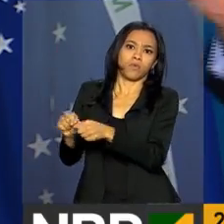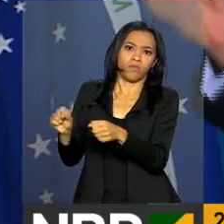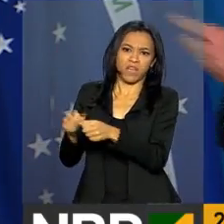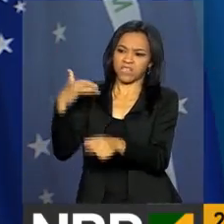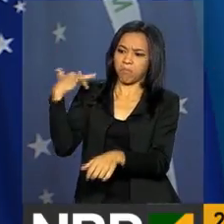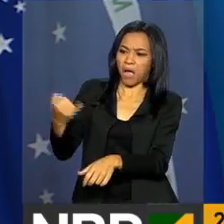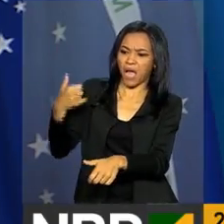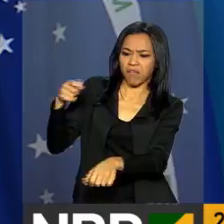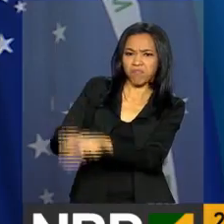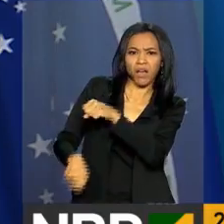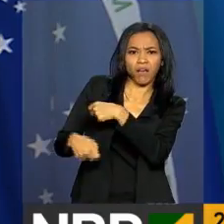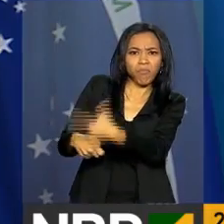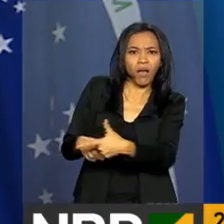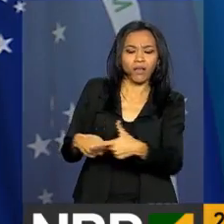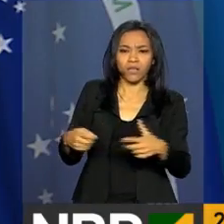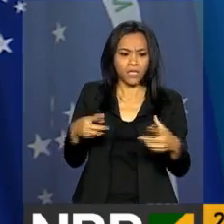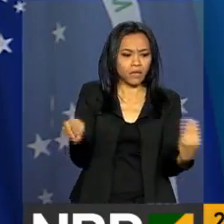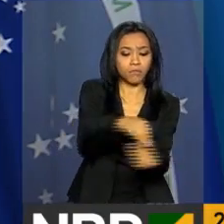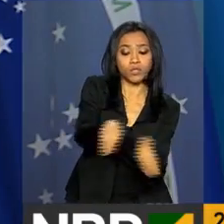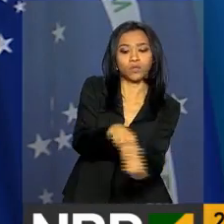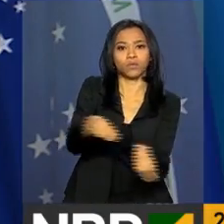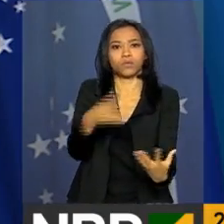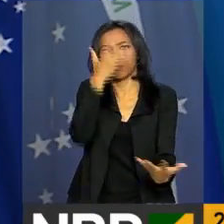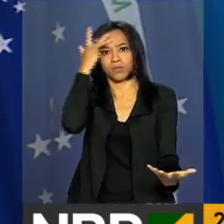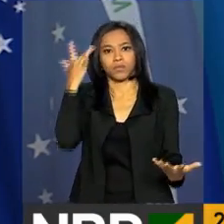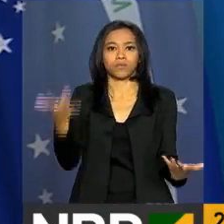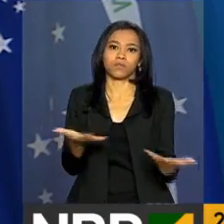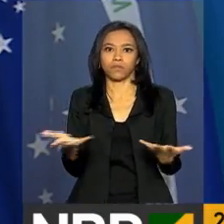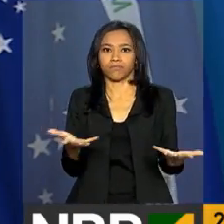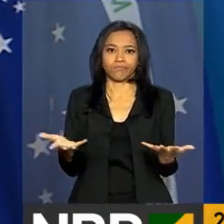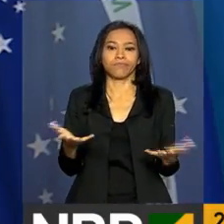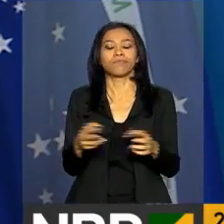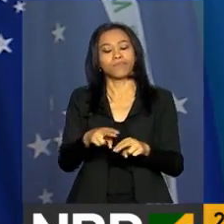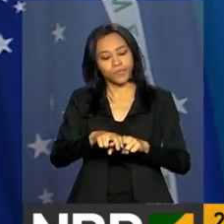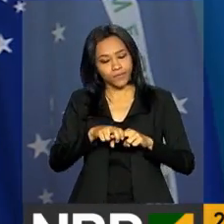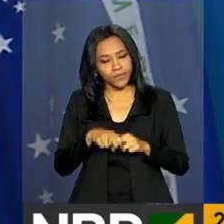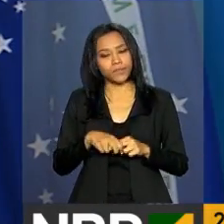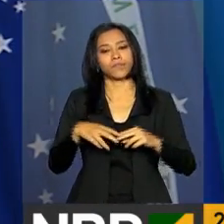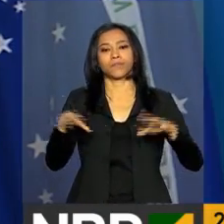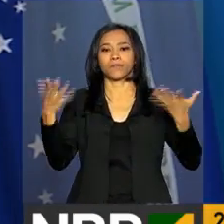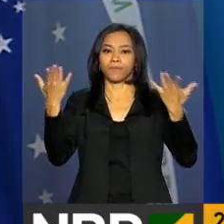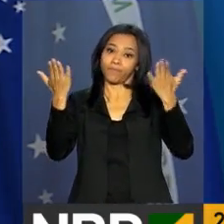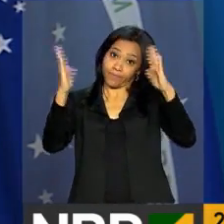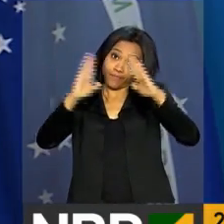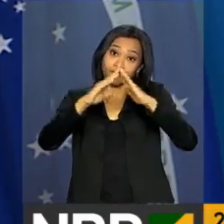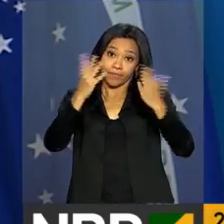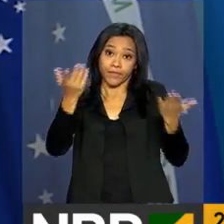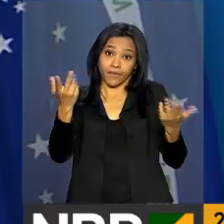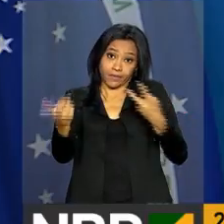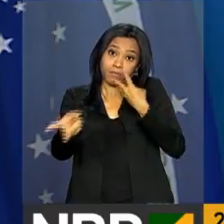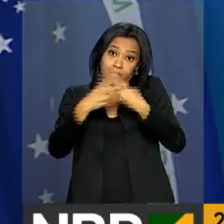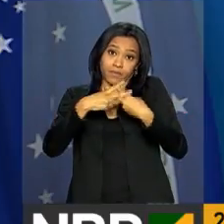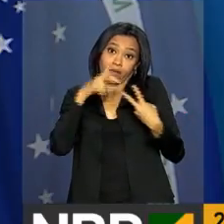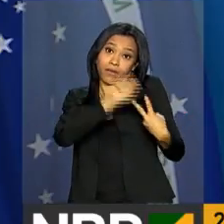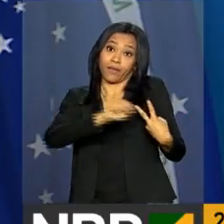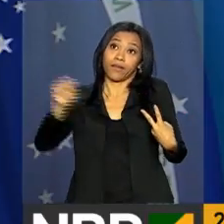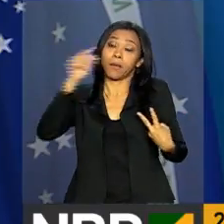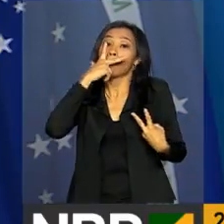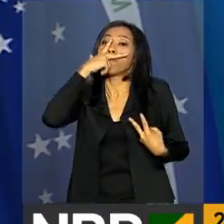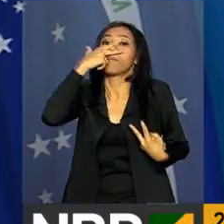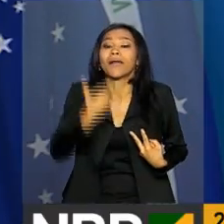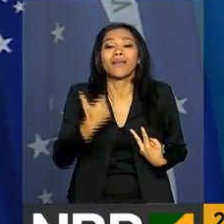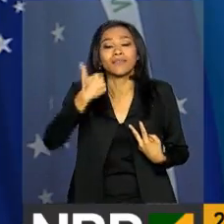extraordinário potencial ofensivo por isso que as penitenciárias como de sempre o raul acabam sendo verdadeiras